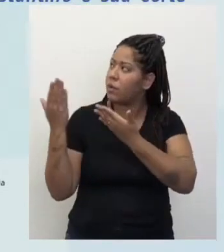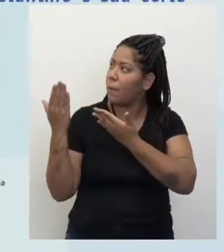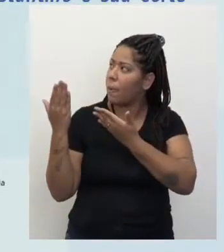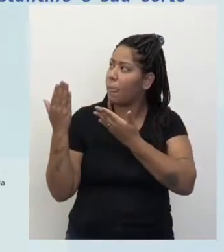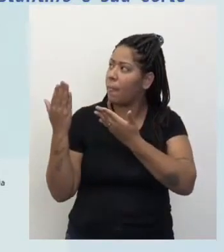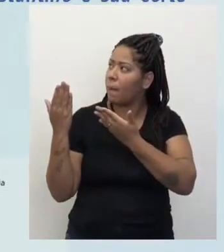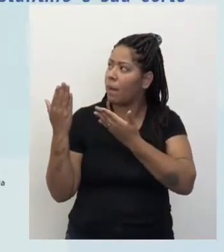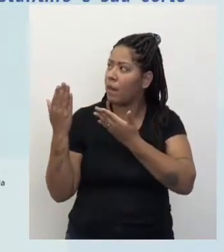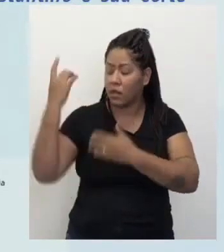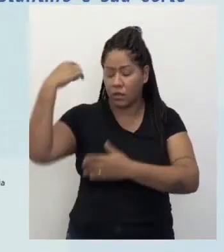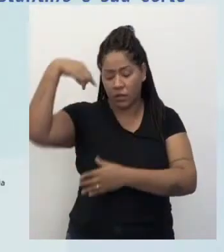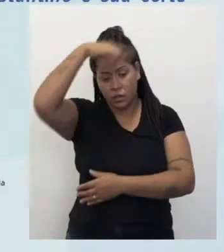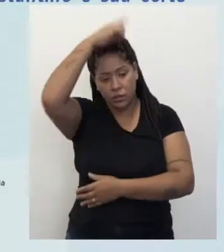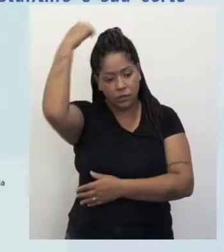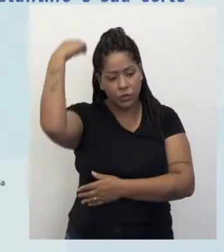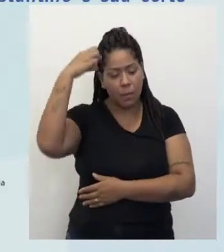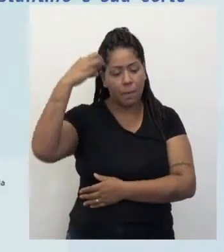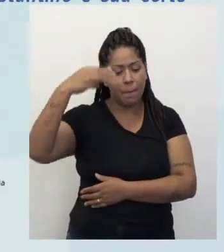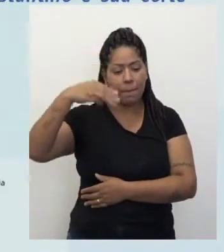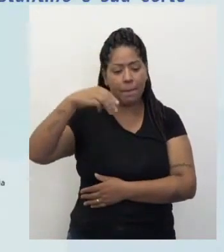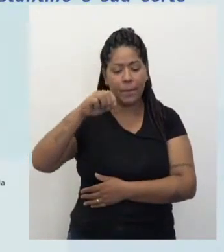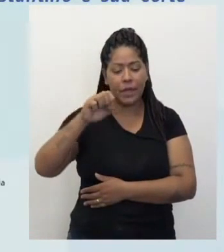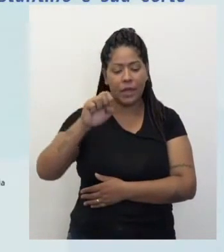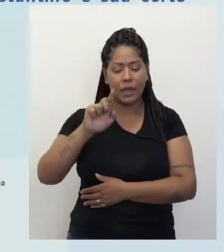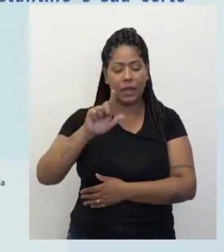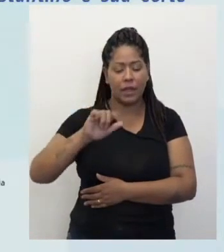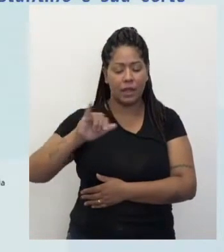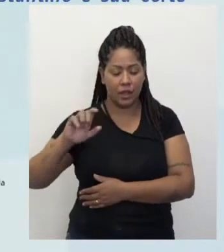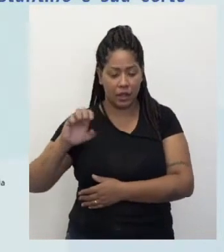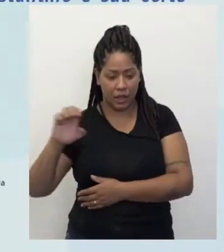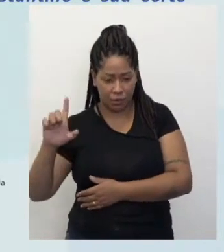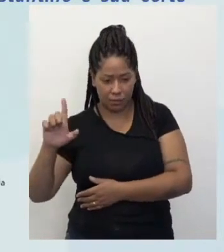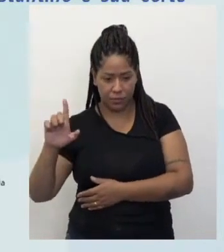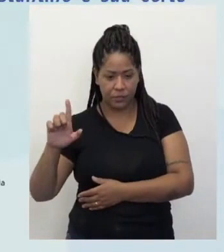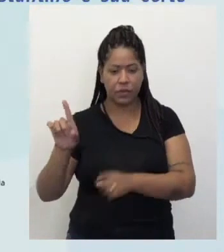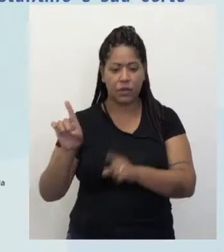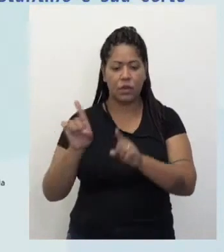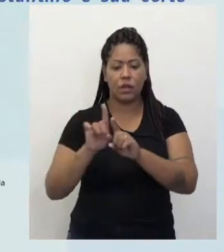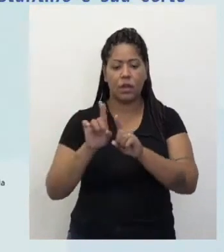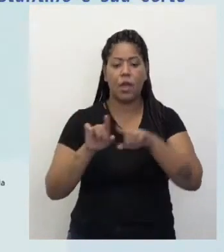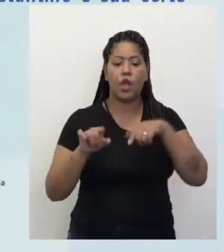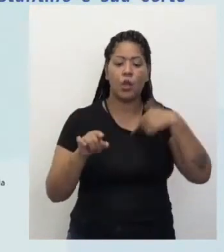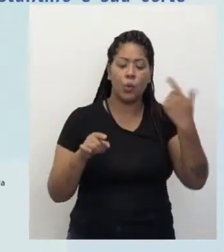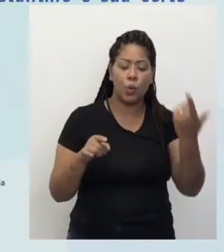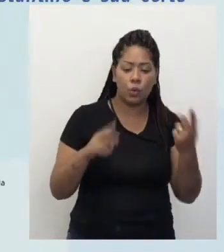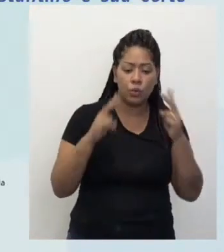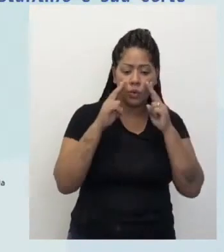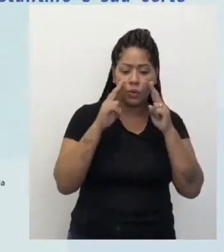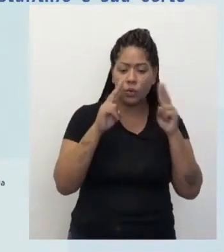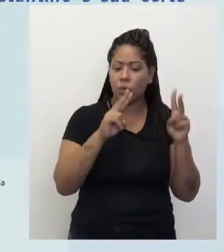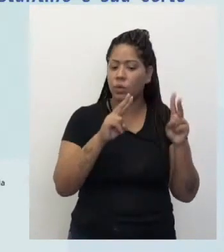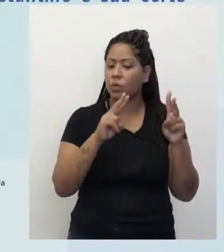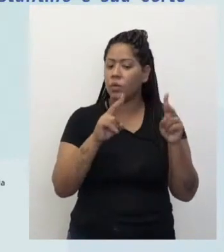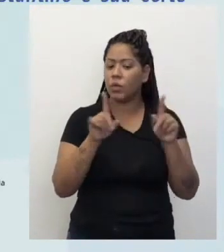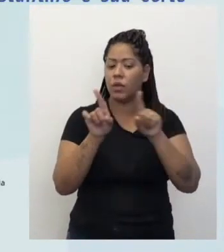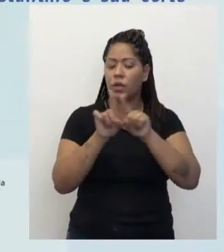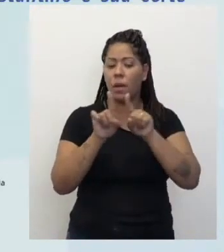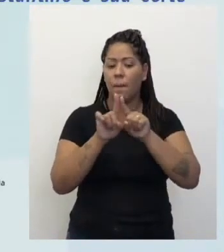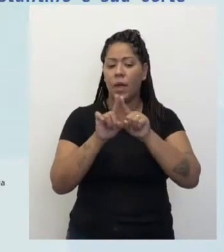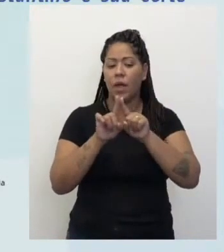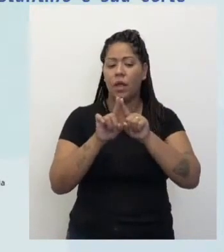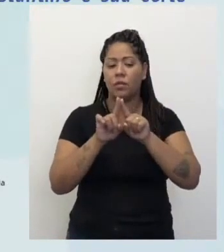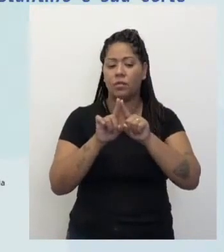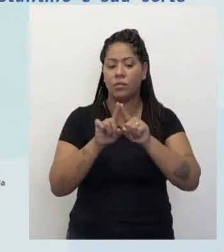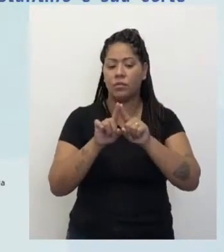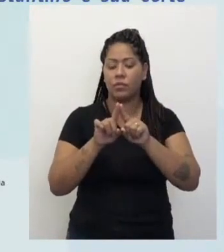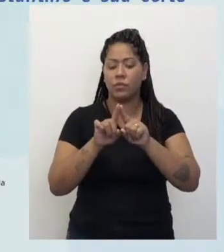Arcanjo. E à esquerda a gente tem um mosaico que mostra o imperador Constantino e a sua corte. Essa